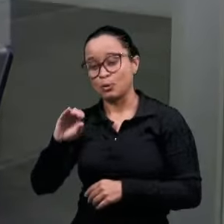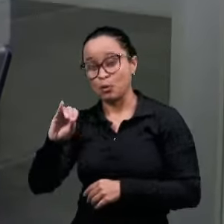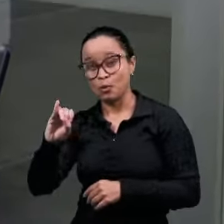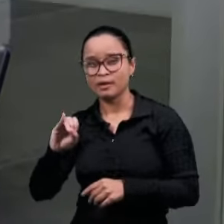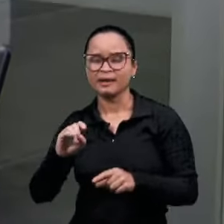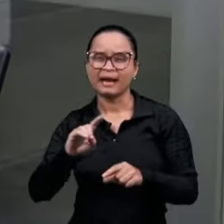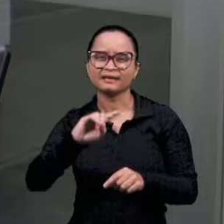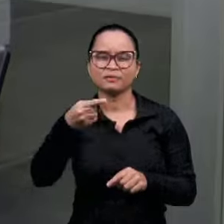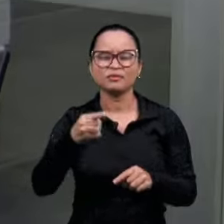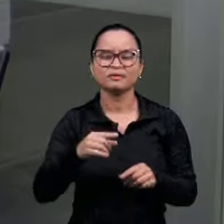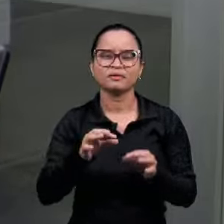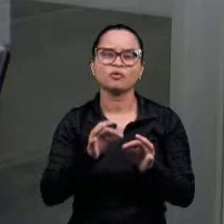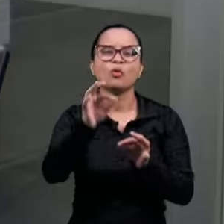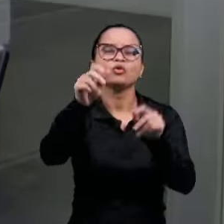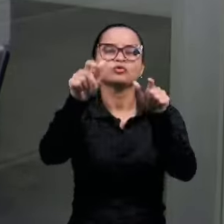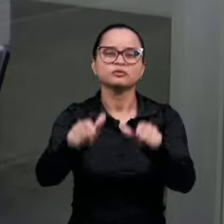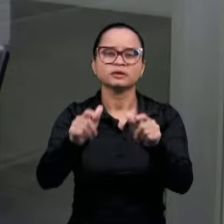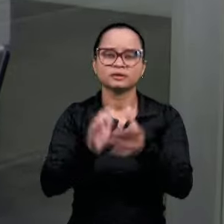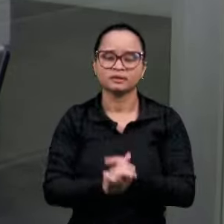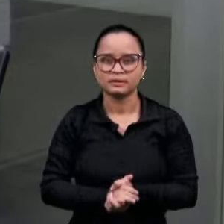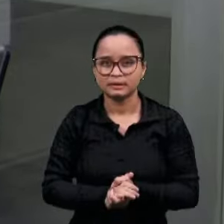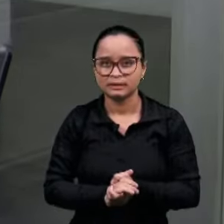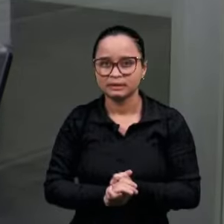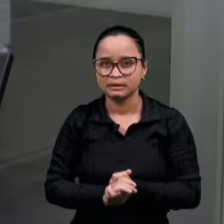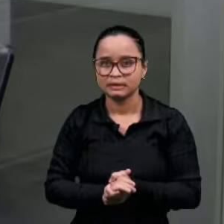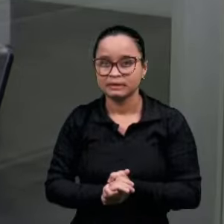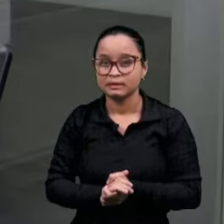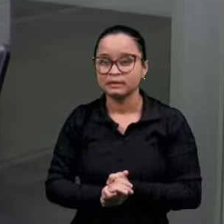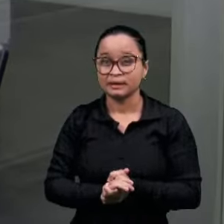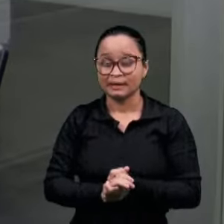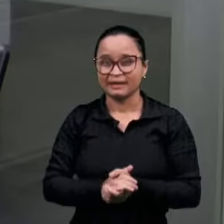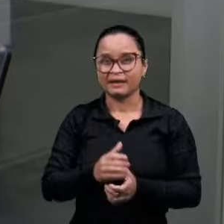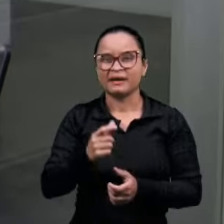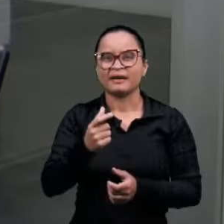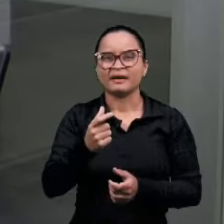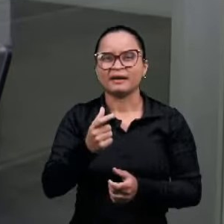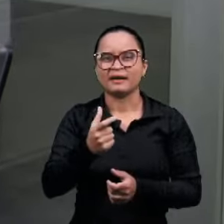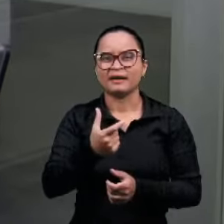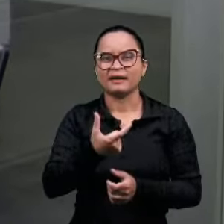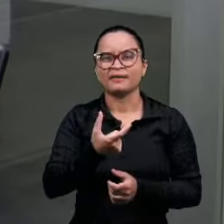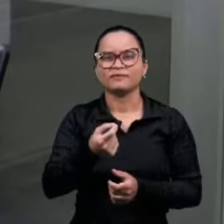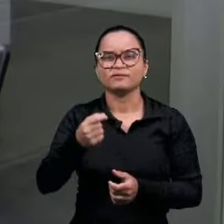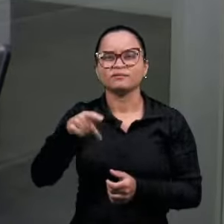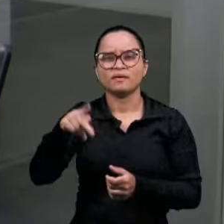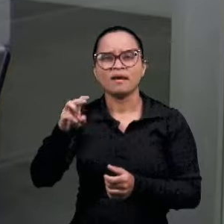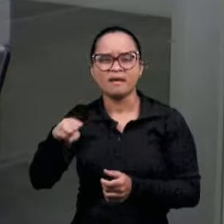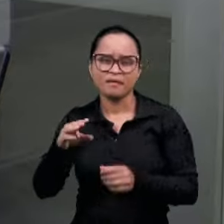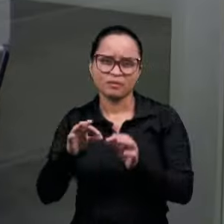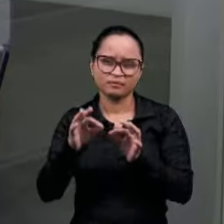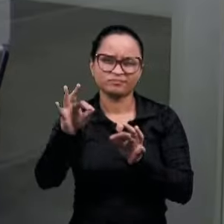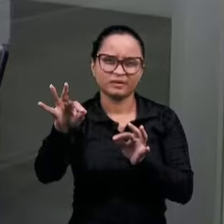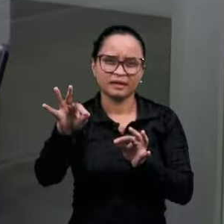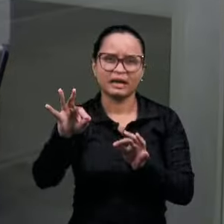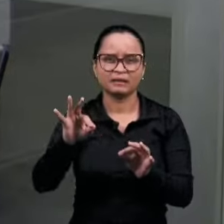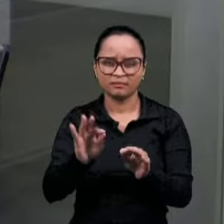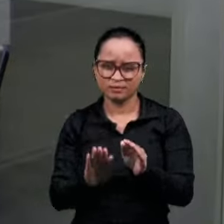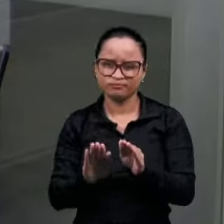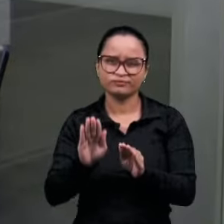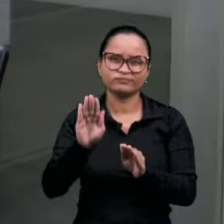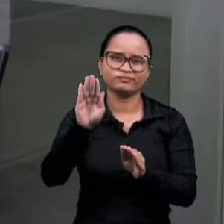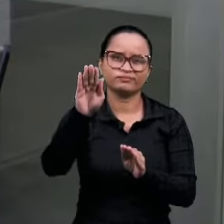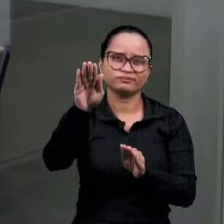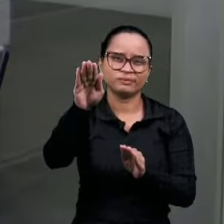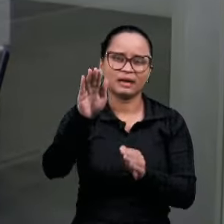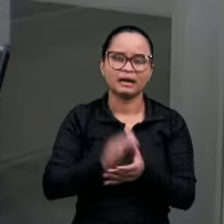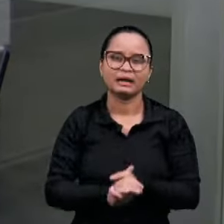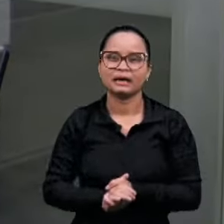220 quilômetros da cidade de Niterói, sem falar na serra que se tinha de subir, Alto Friburgo. E eu